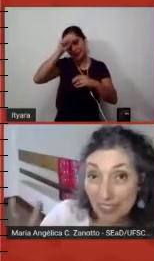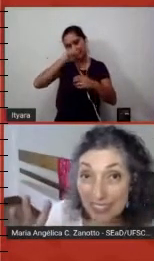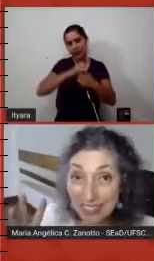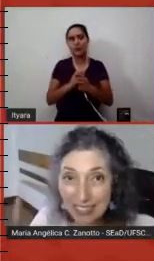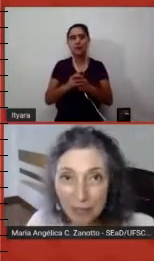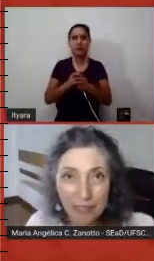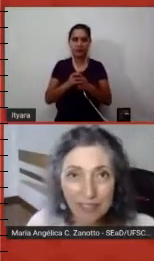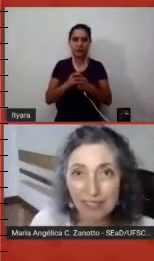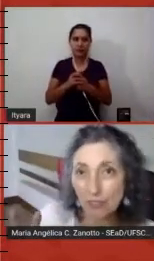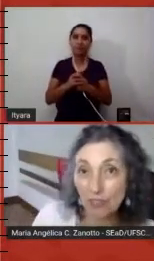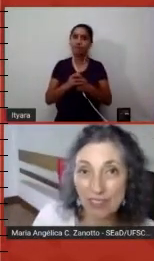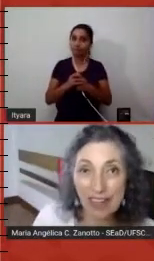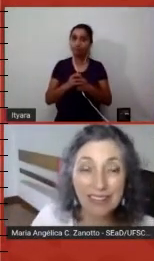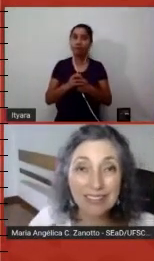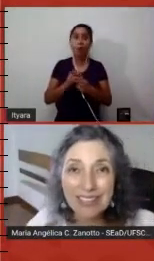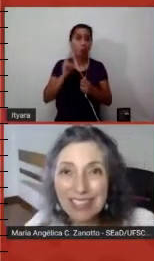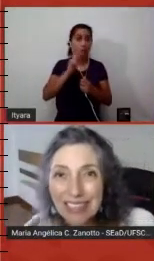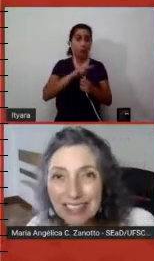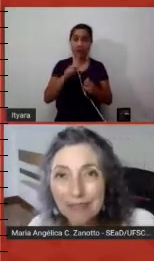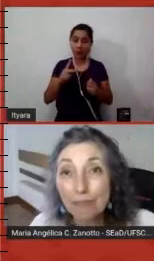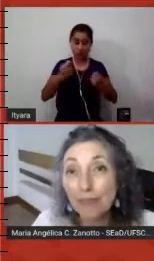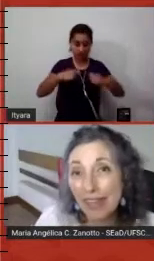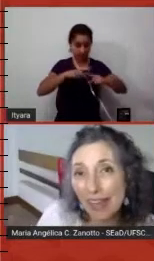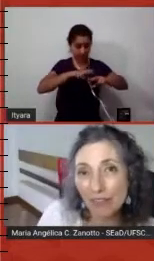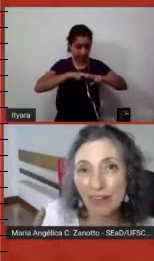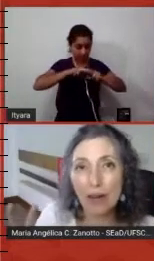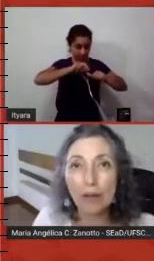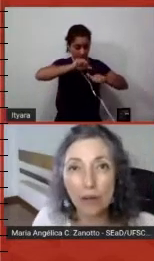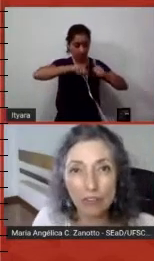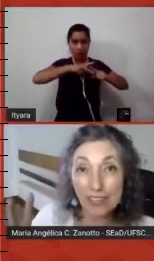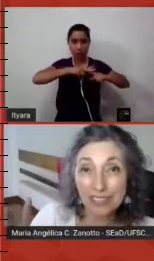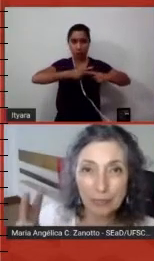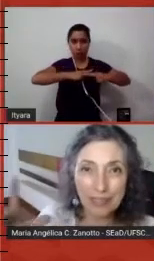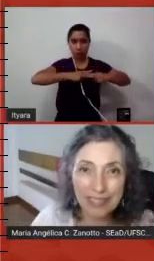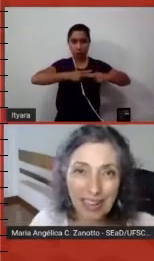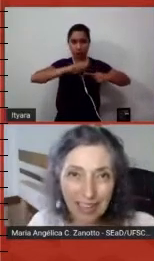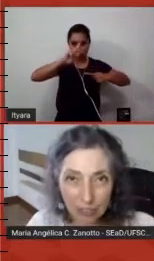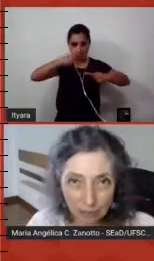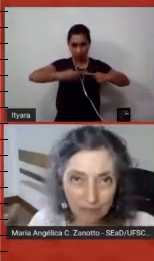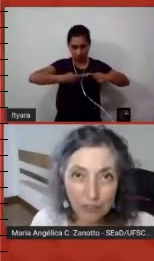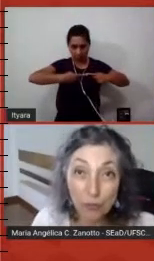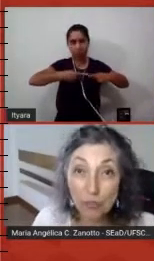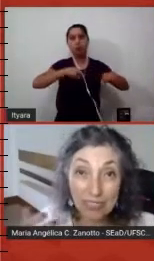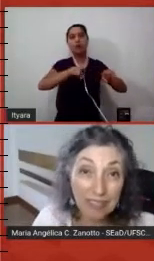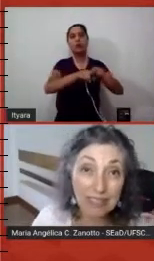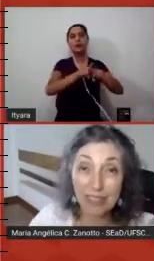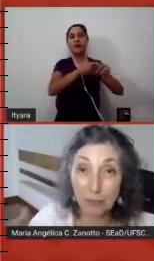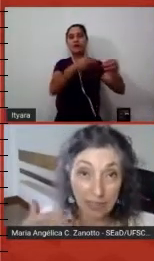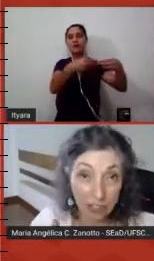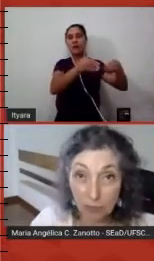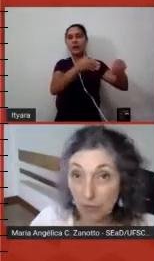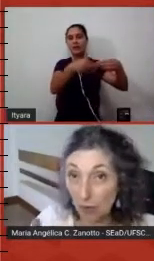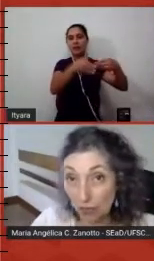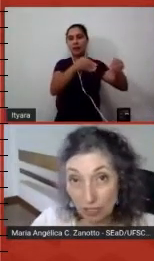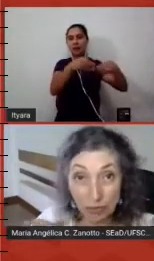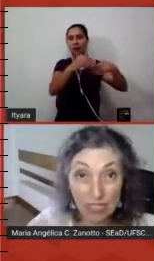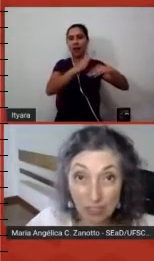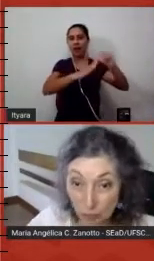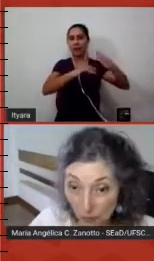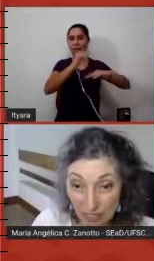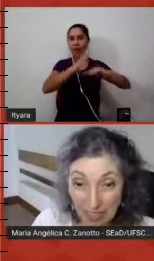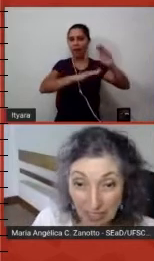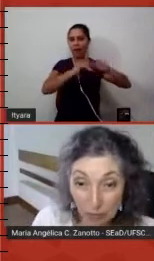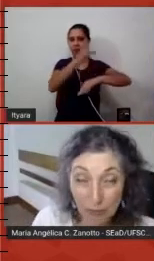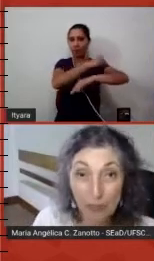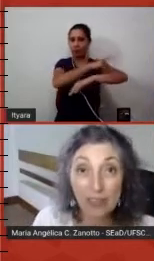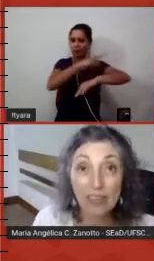O professor tem que se adaptar e se ajustar, leva a maior flexibilidade de mudanças das práticas pedagógicas